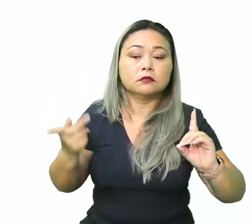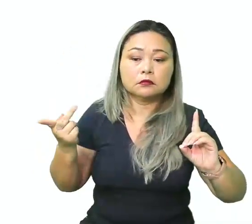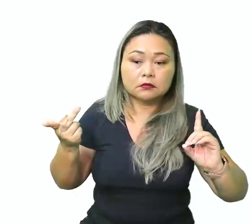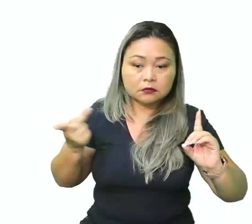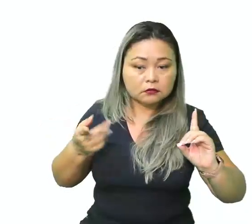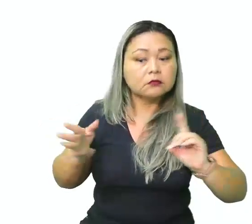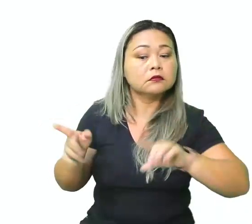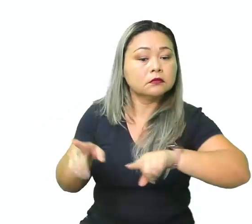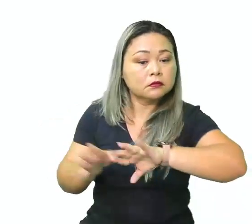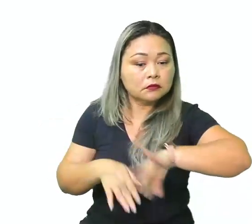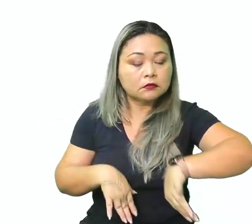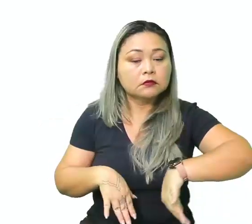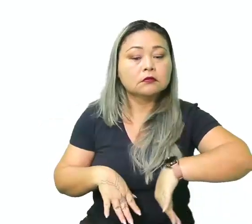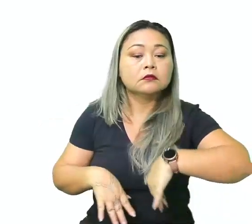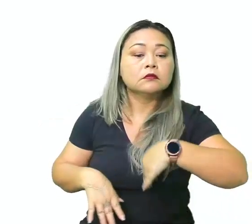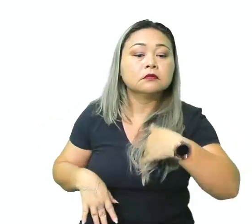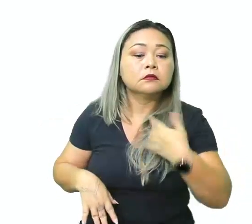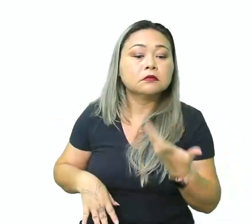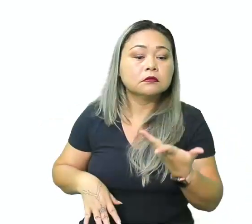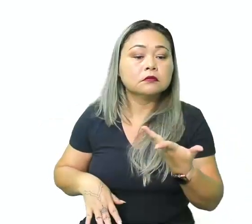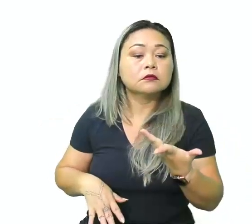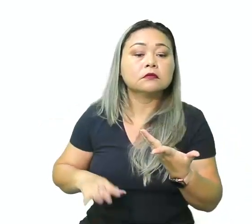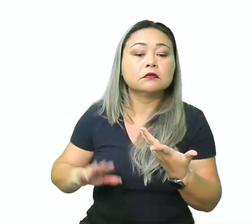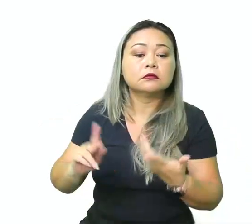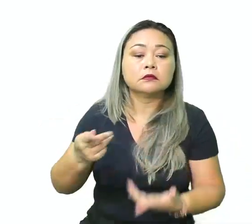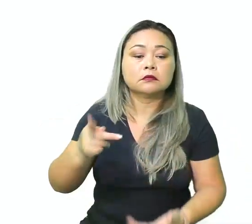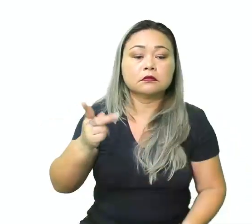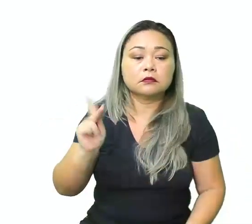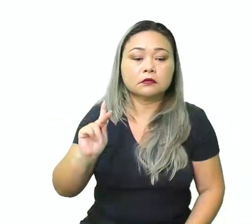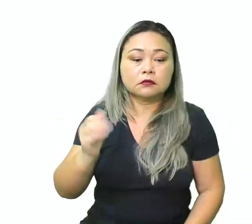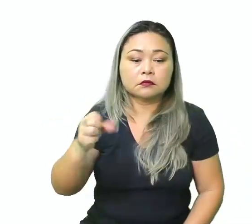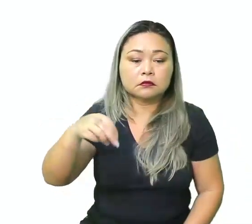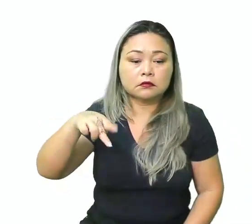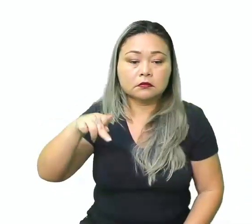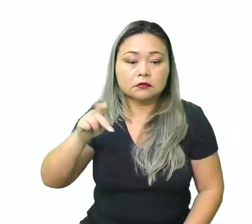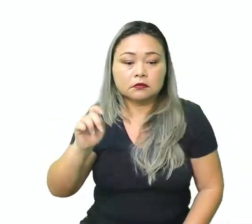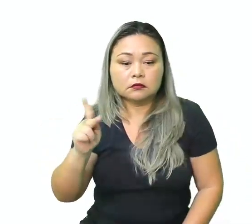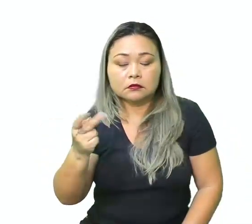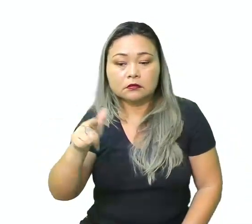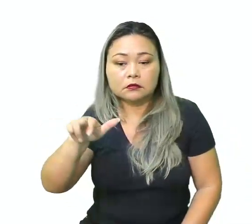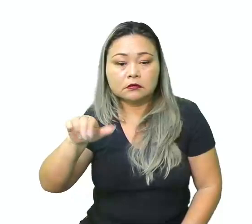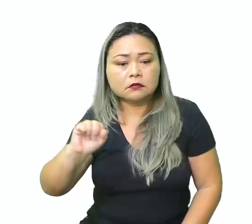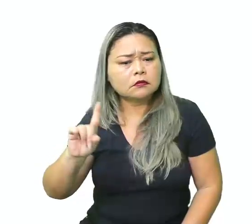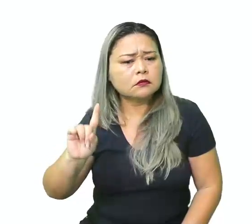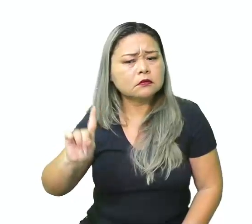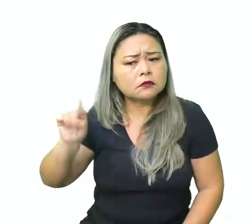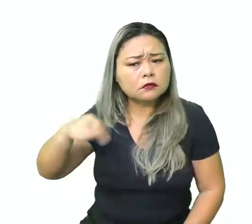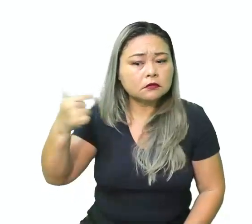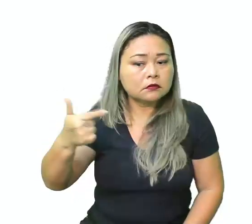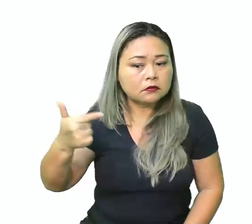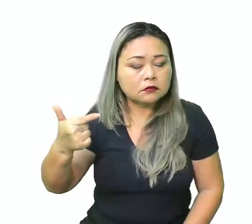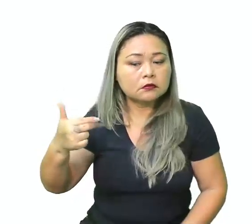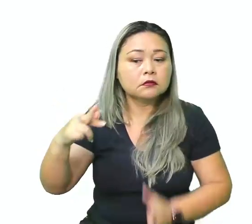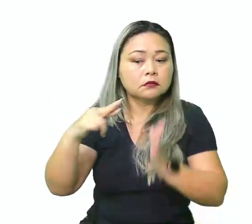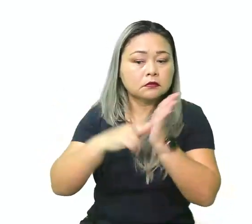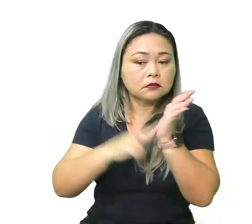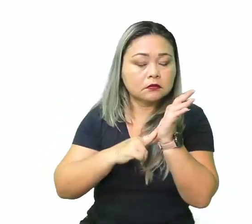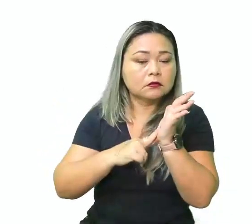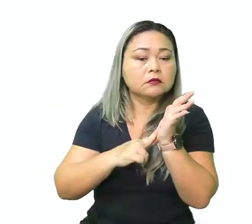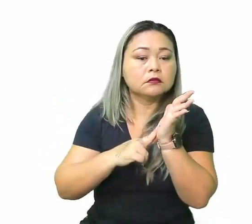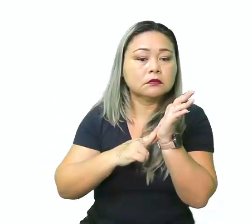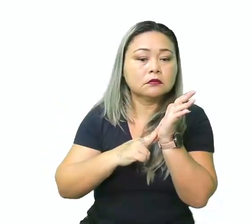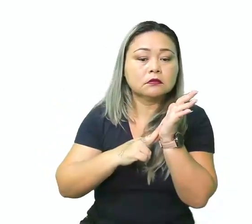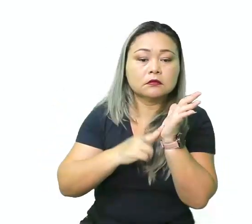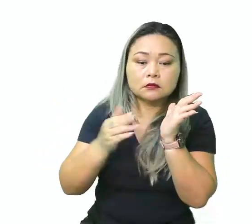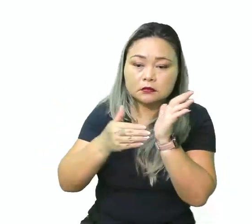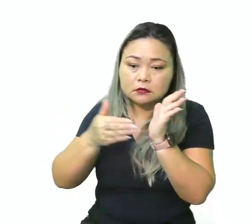vamos descartar, né? Campephyllus está com a letra inicial maiúscula, mas segundo a regra, você tem que ter